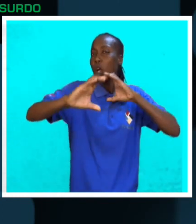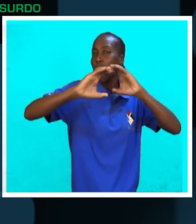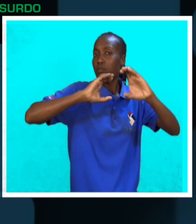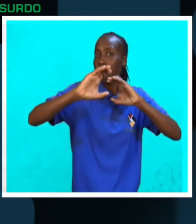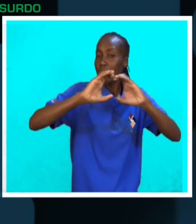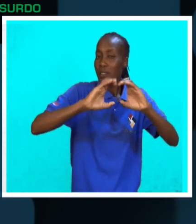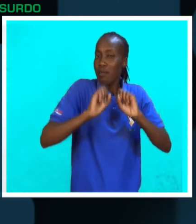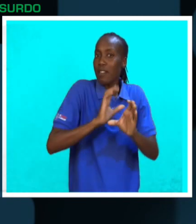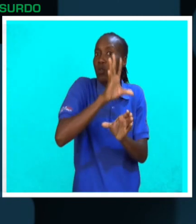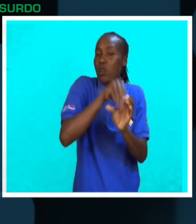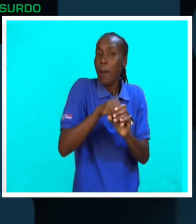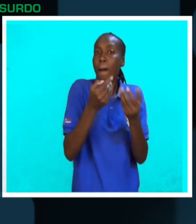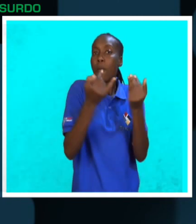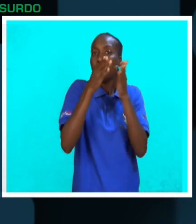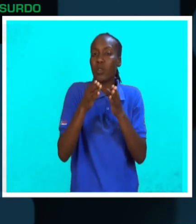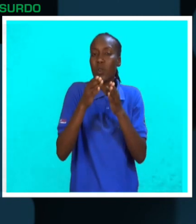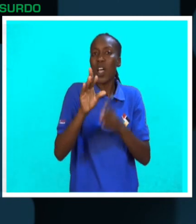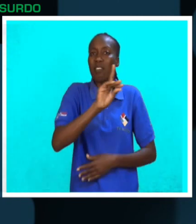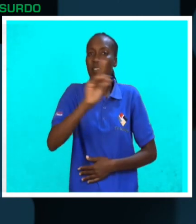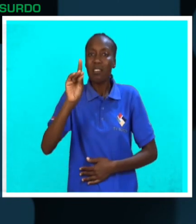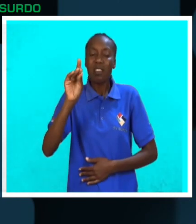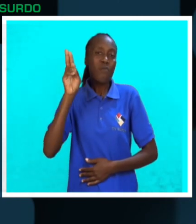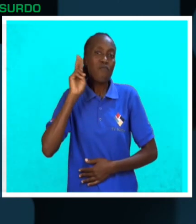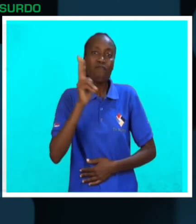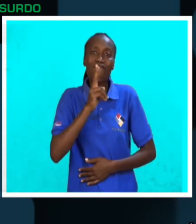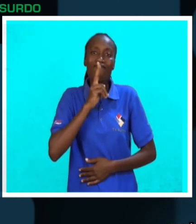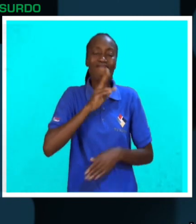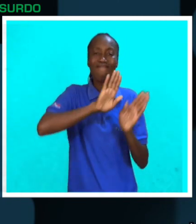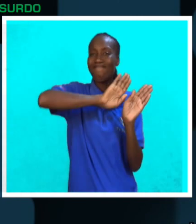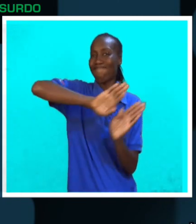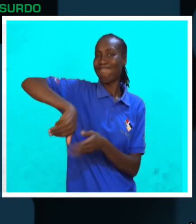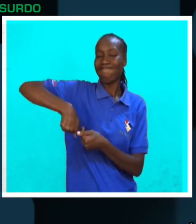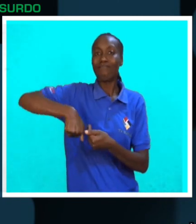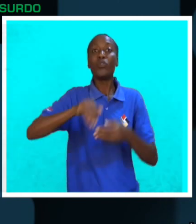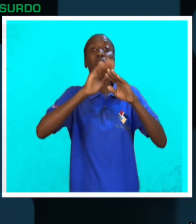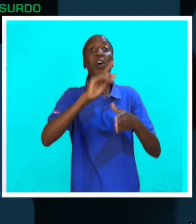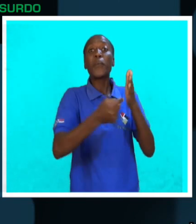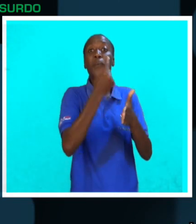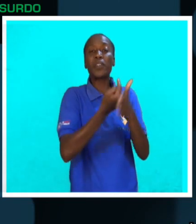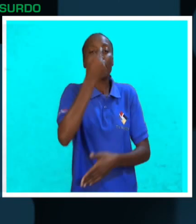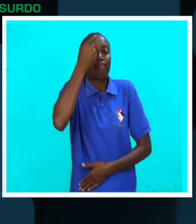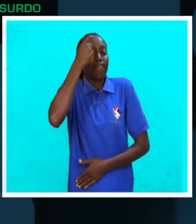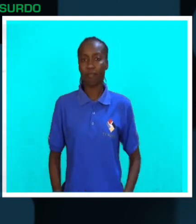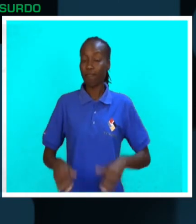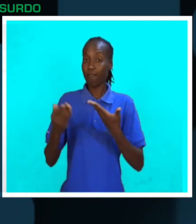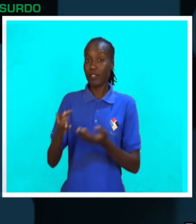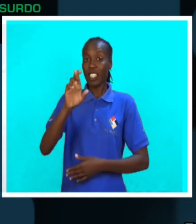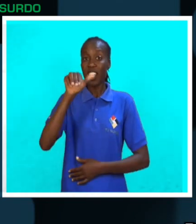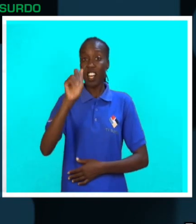termos de comunicação. Porque a maior parte das pessoas com deficiência auditiva acabam sendo deixadas à margem daquilo que está a acontecer.